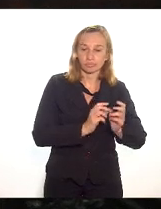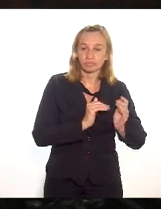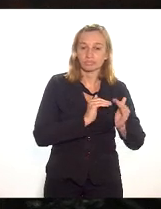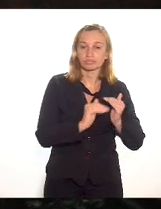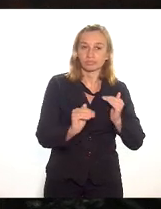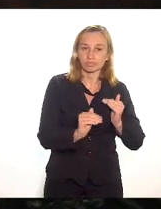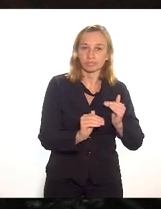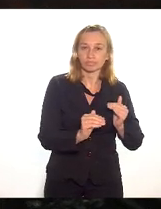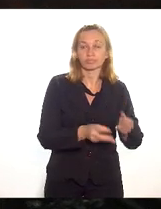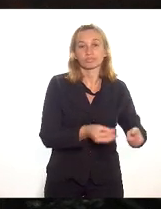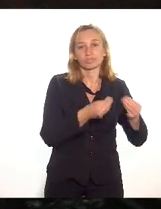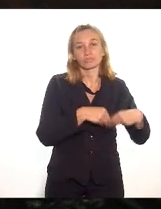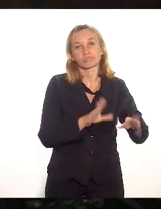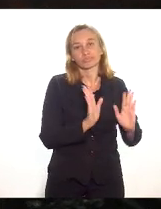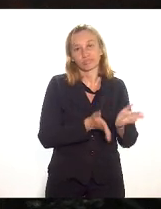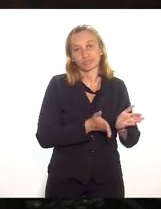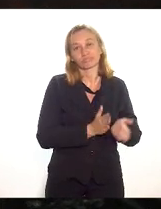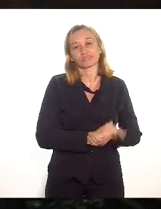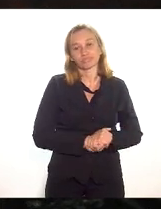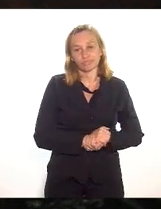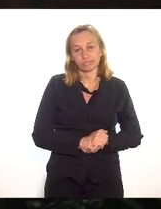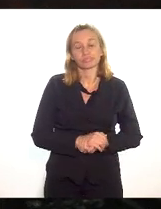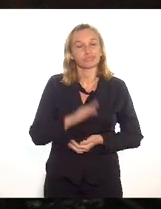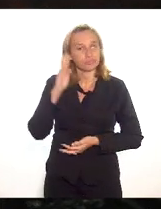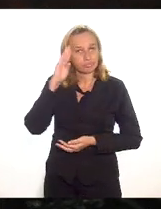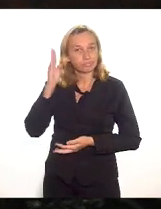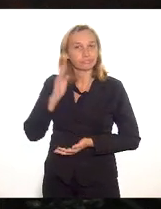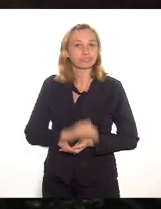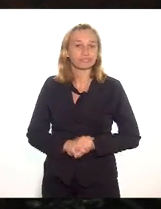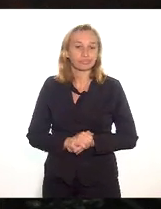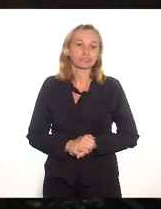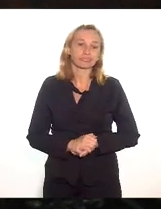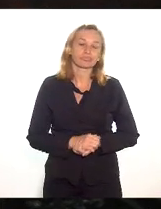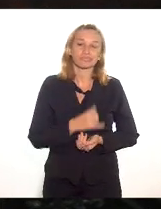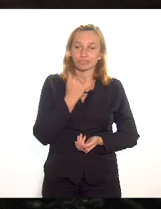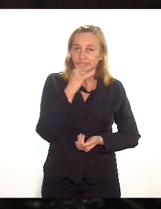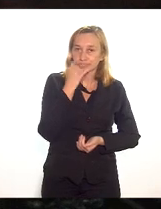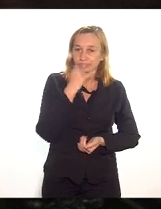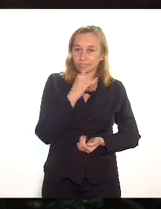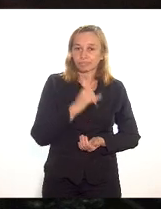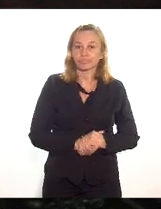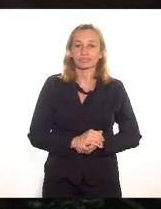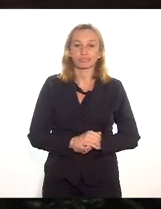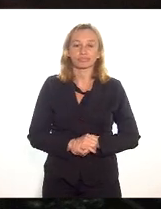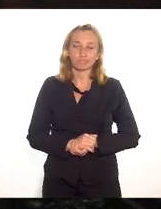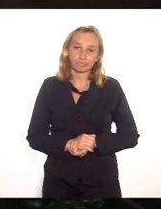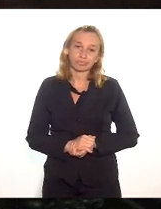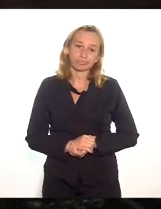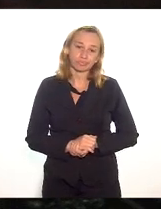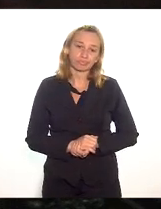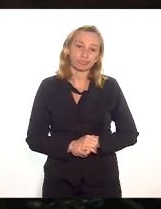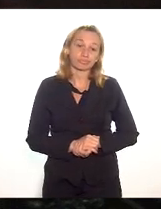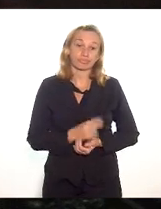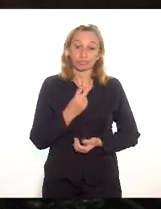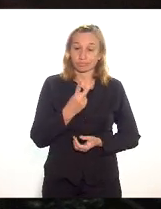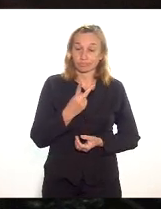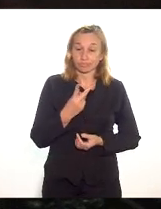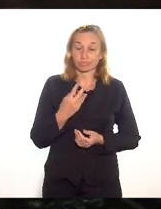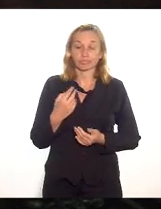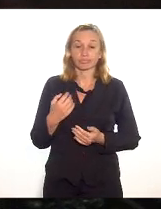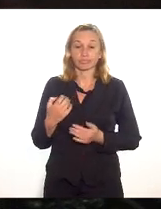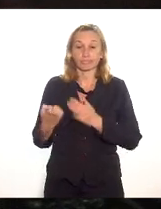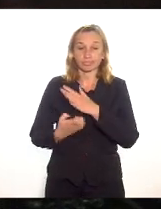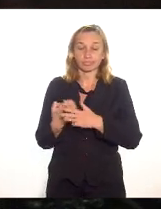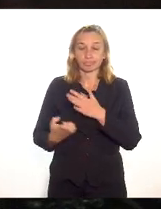nos prestam hoje para a nossa população. E, principalmente, através da energia, da Light e da Enel, que é um preço